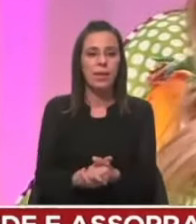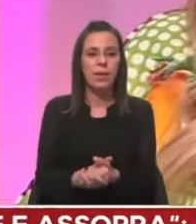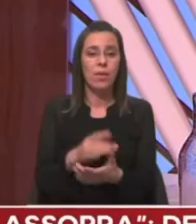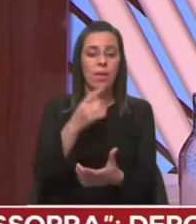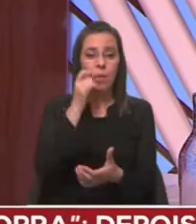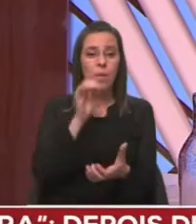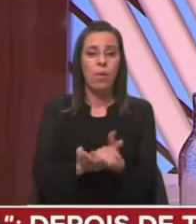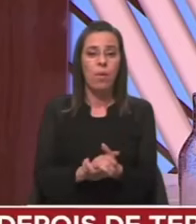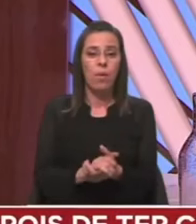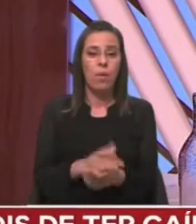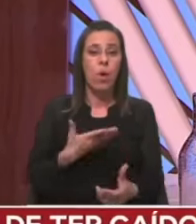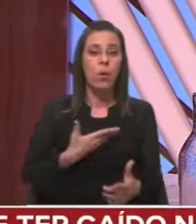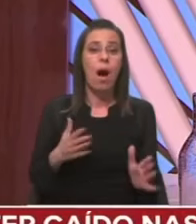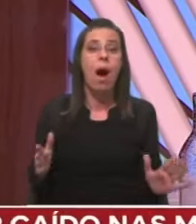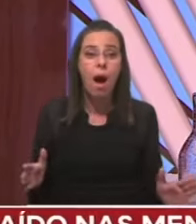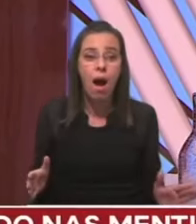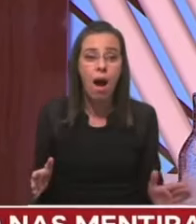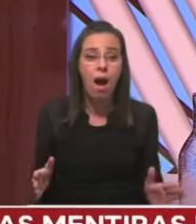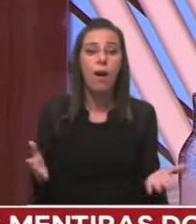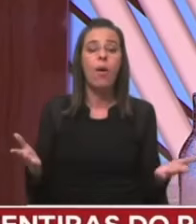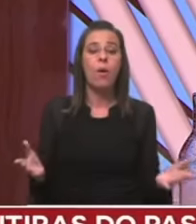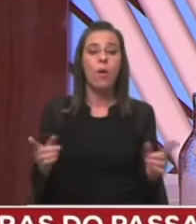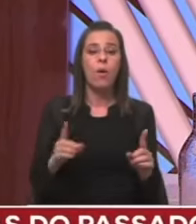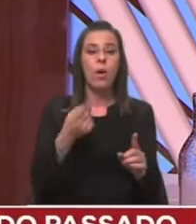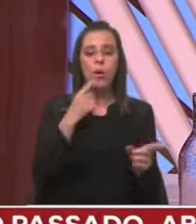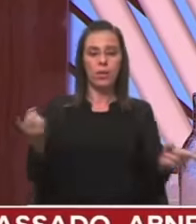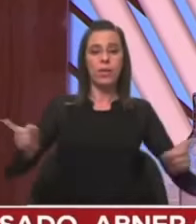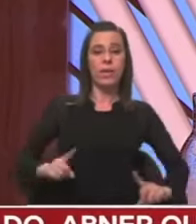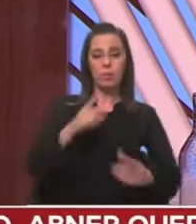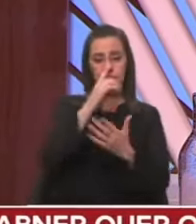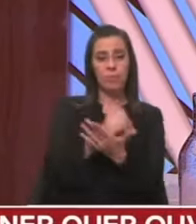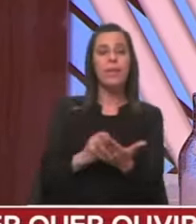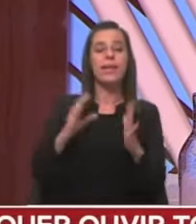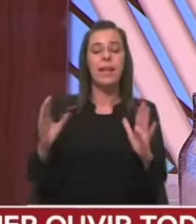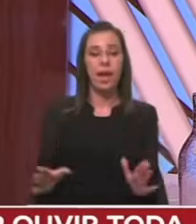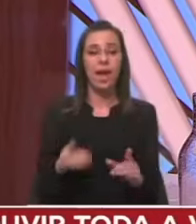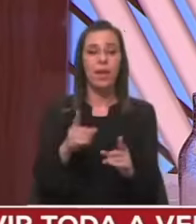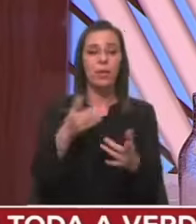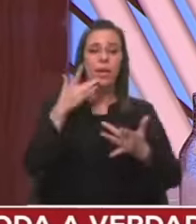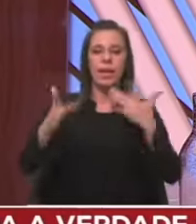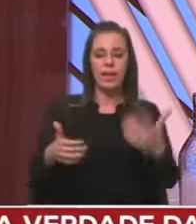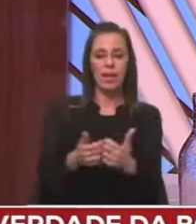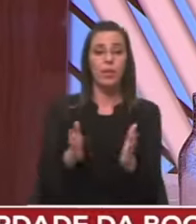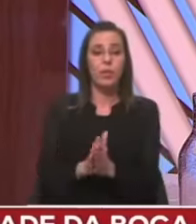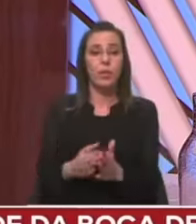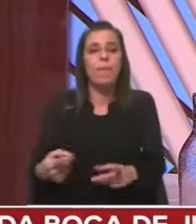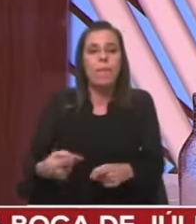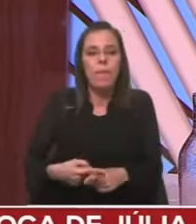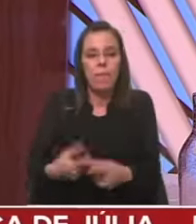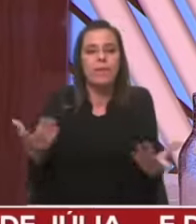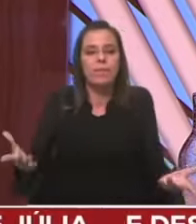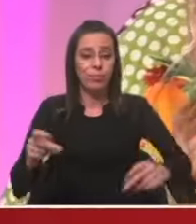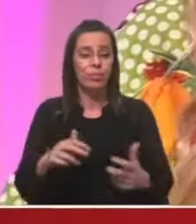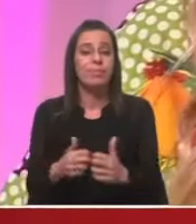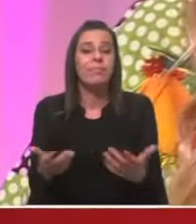quando eu digo isto o Diogo ah O Diogo não tinha percebido nada portanto a tua inação tinha sido interessante